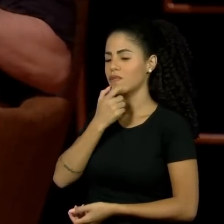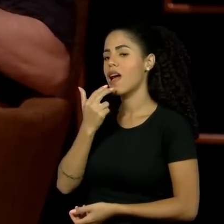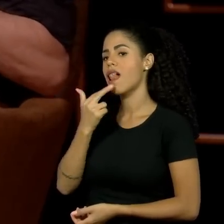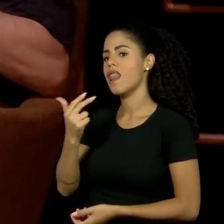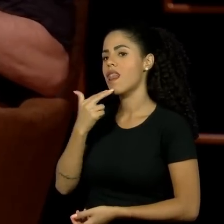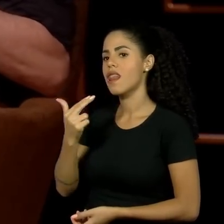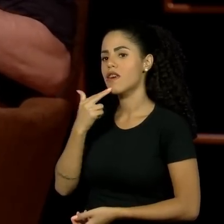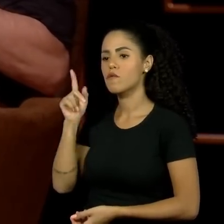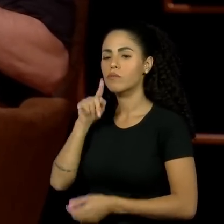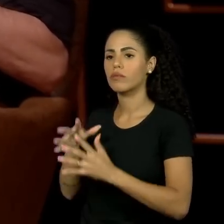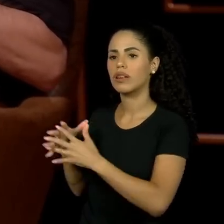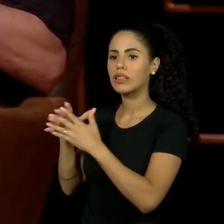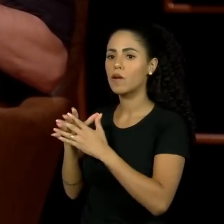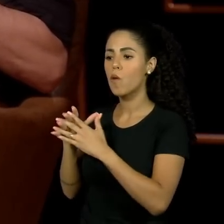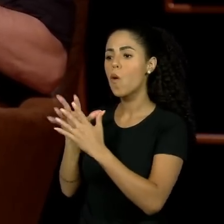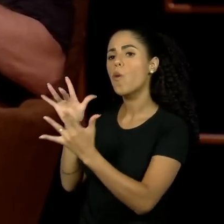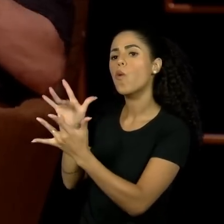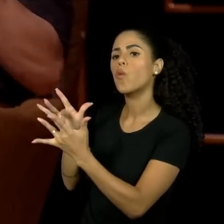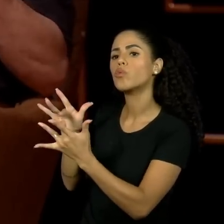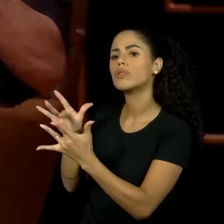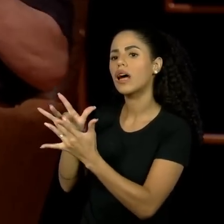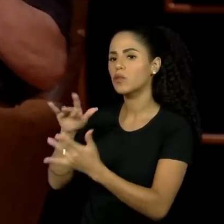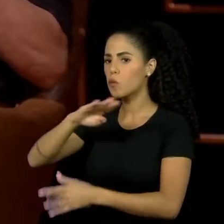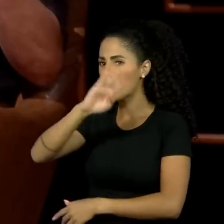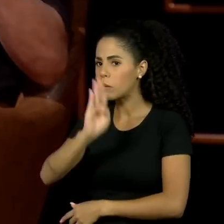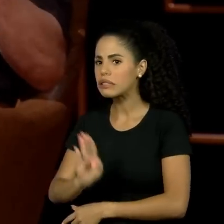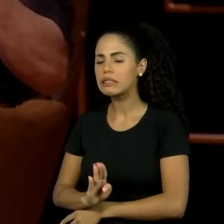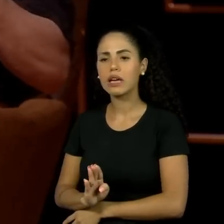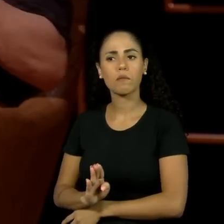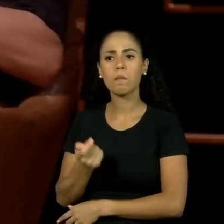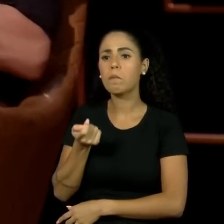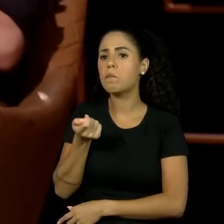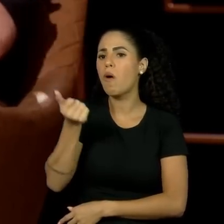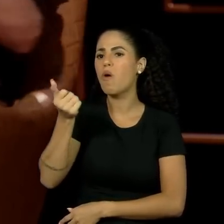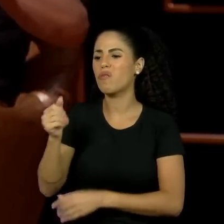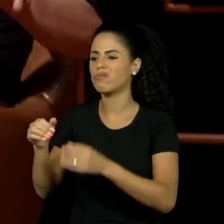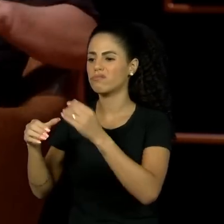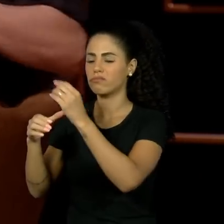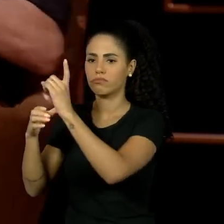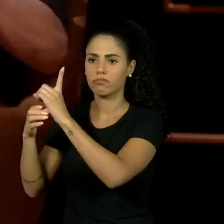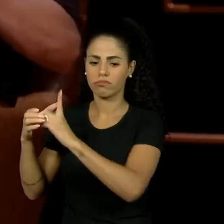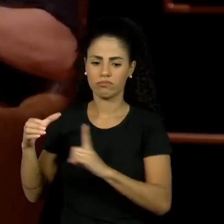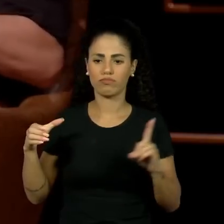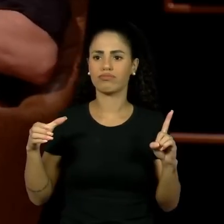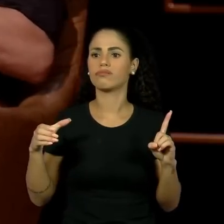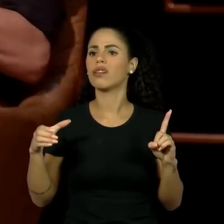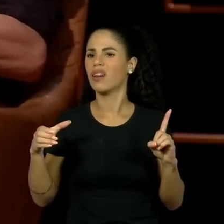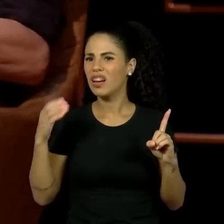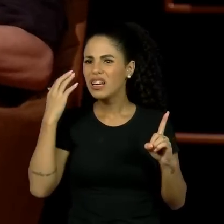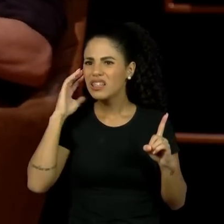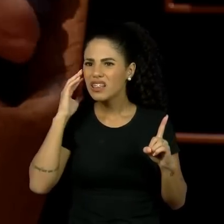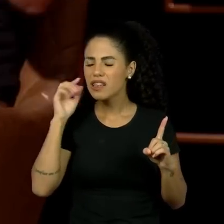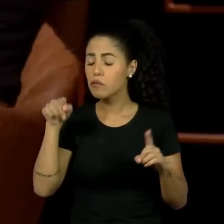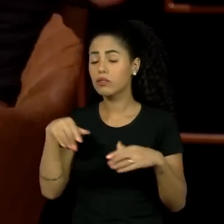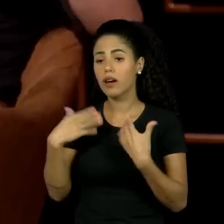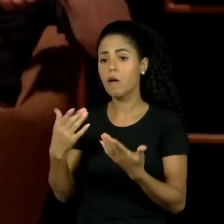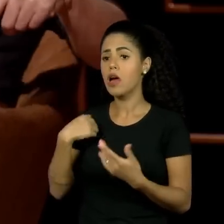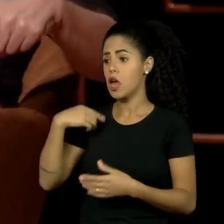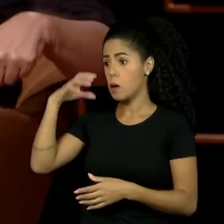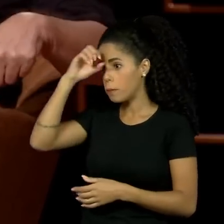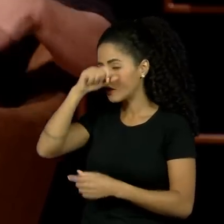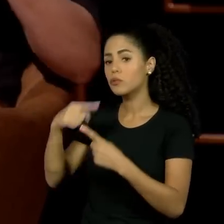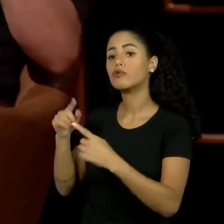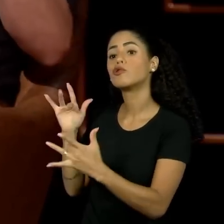falei português. Eu fiquei meio isolado lá, não encontrava brasileiro. Então, eu aprendi muito bem. Quando eu voltei